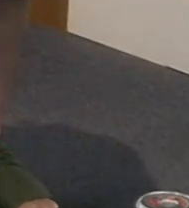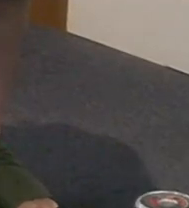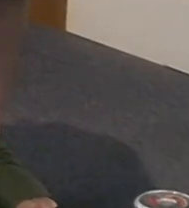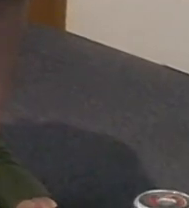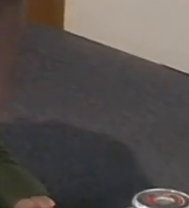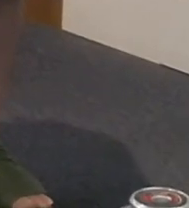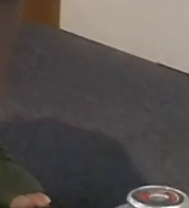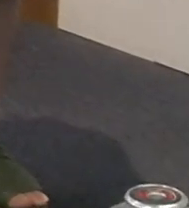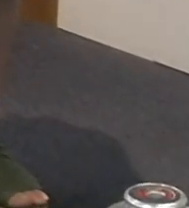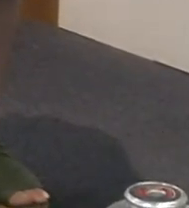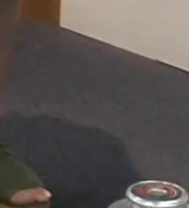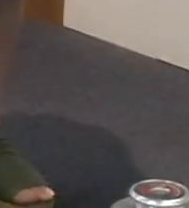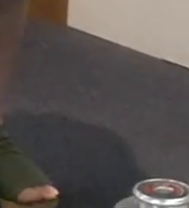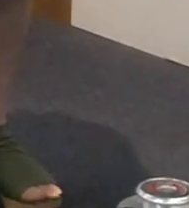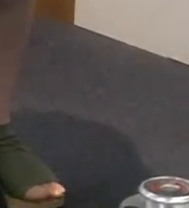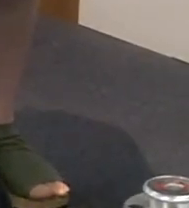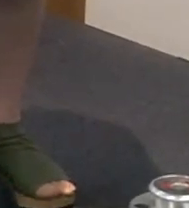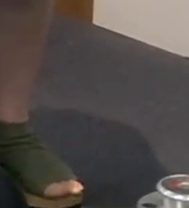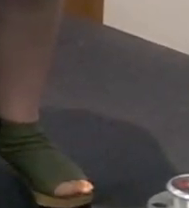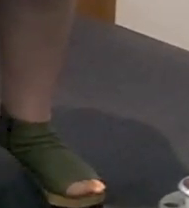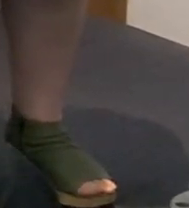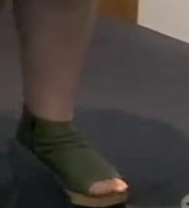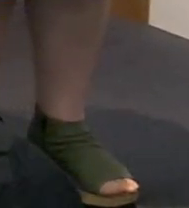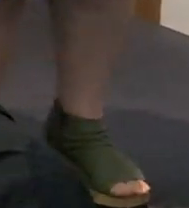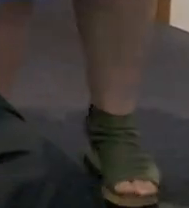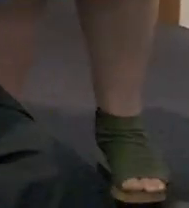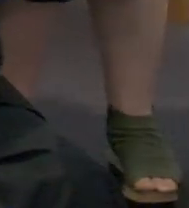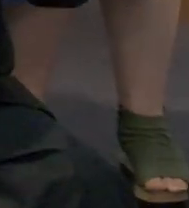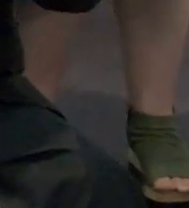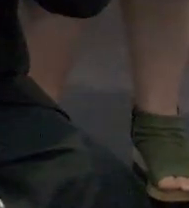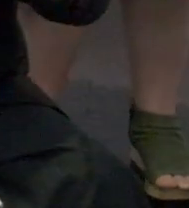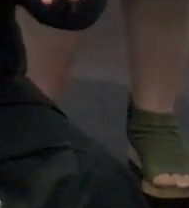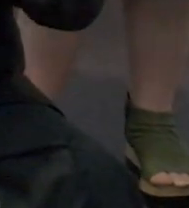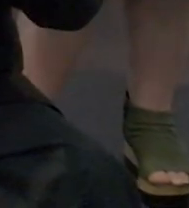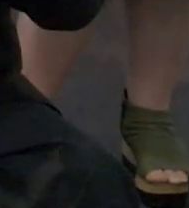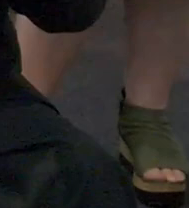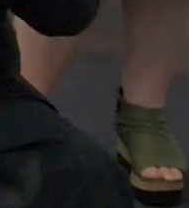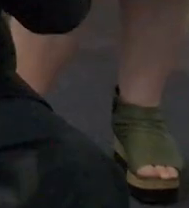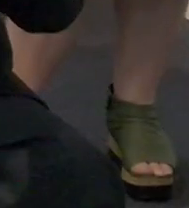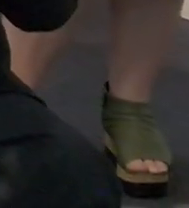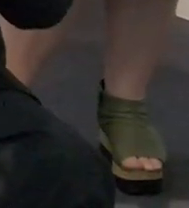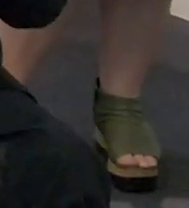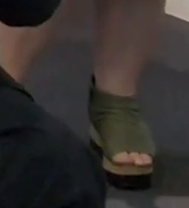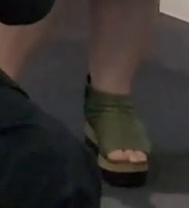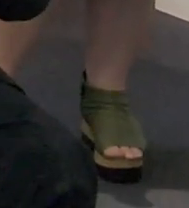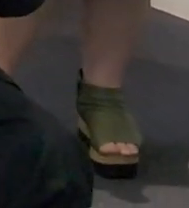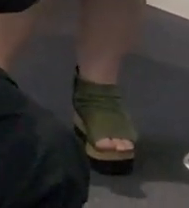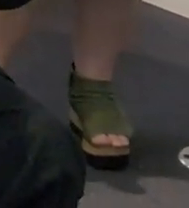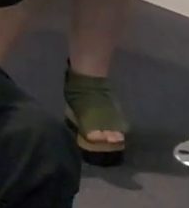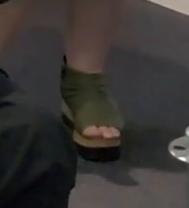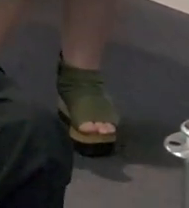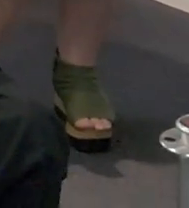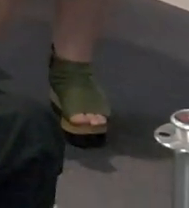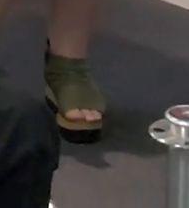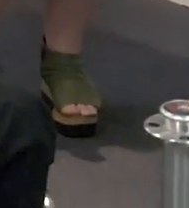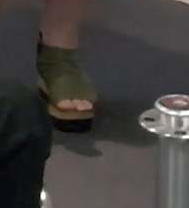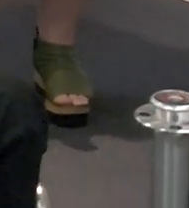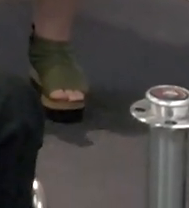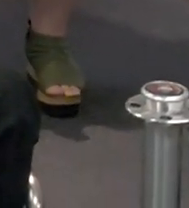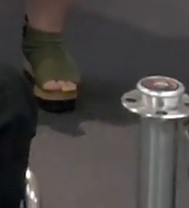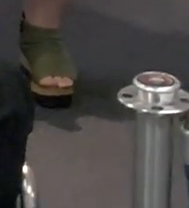questão do Judiciário como eu tô aqui a desembargadora foi embora mas eu faço parte da comai da comissão lá isso